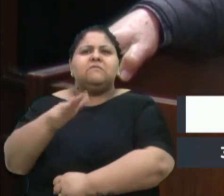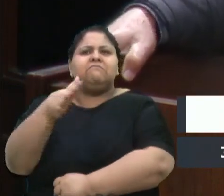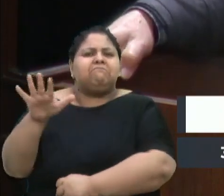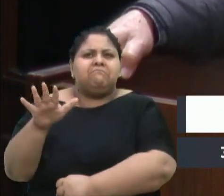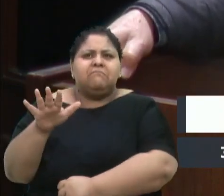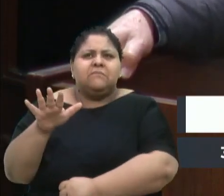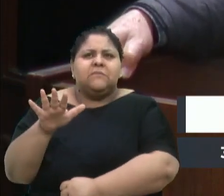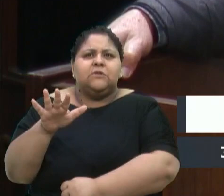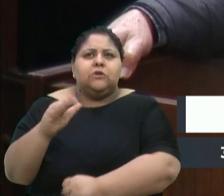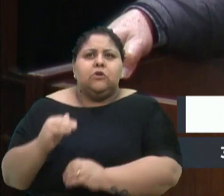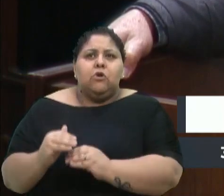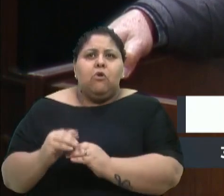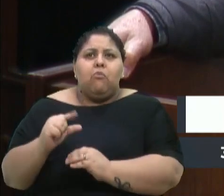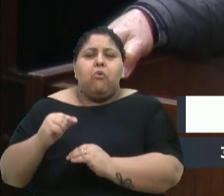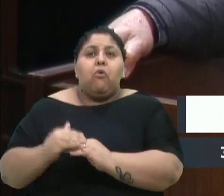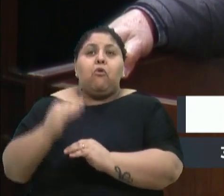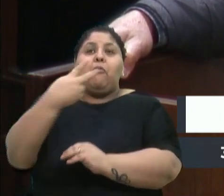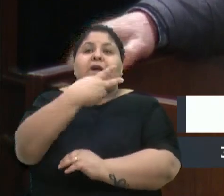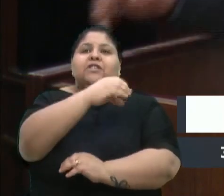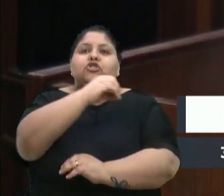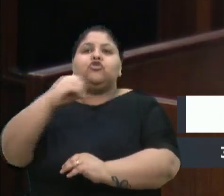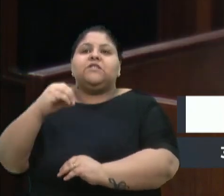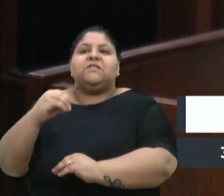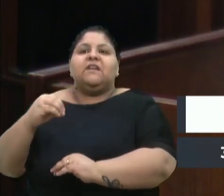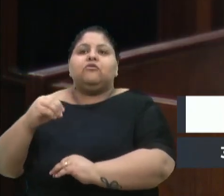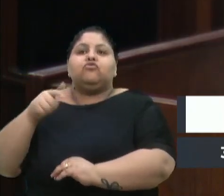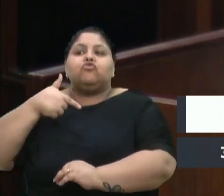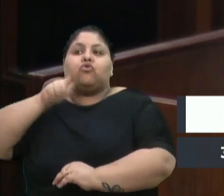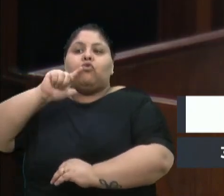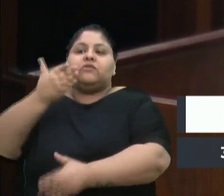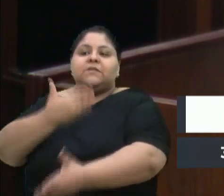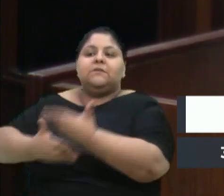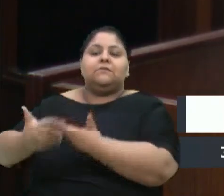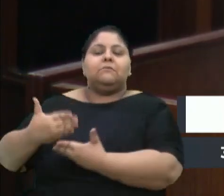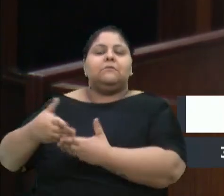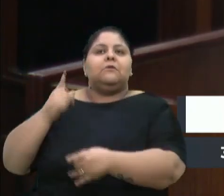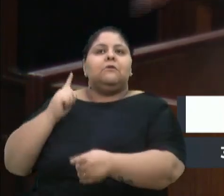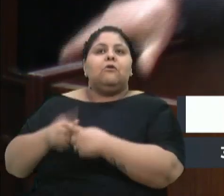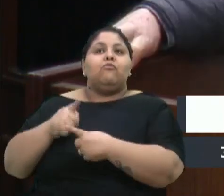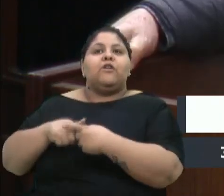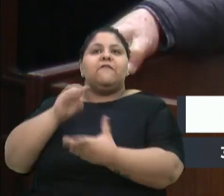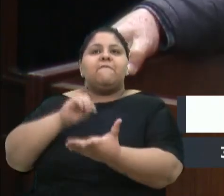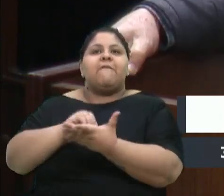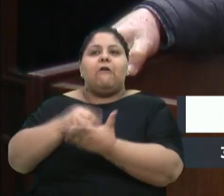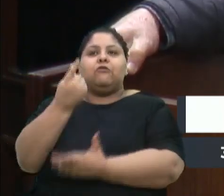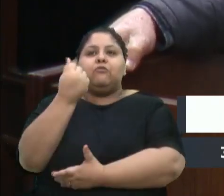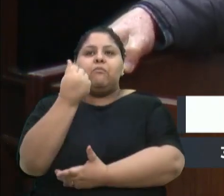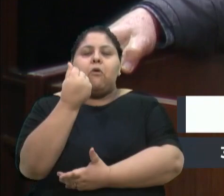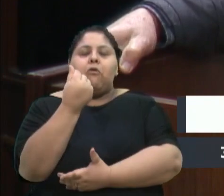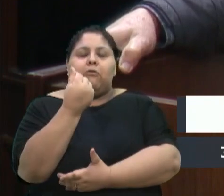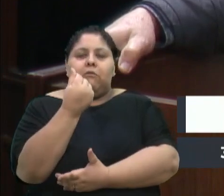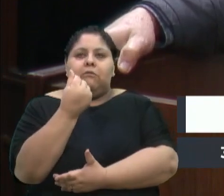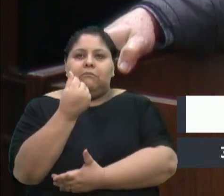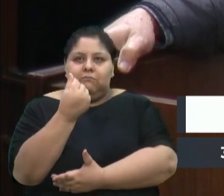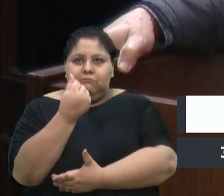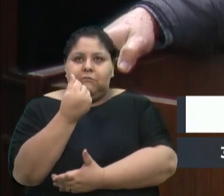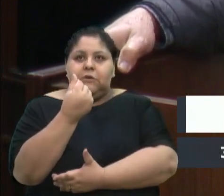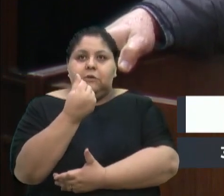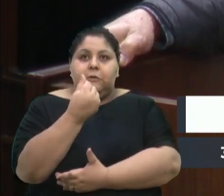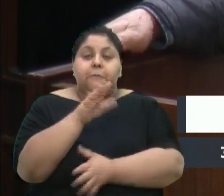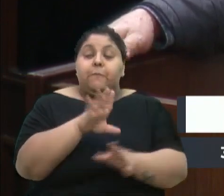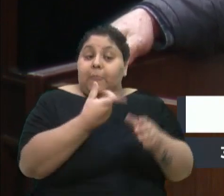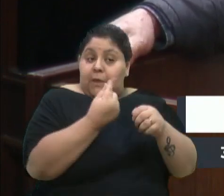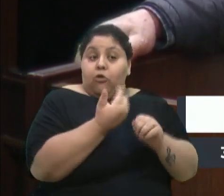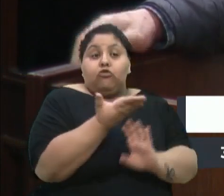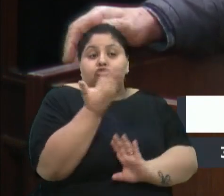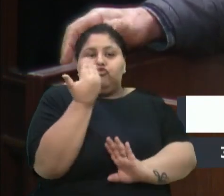Pouco mais que 200 puderam ser atendidos porque não tem tanto recurso. E o recurso antigamente nem